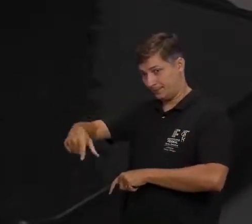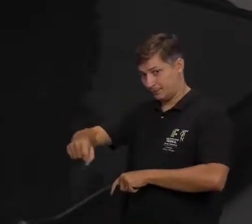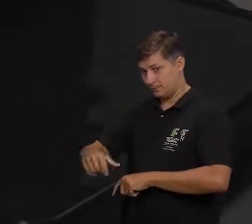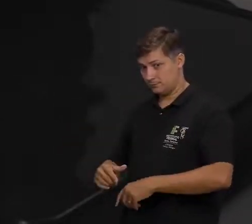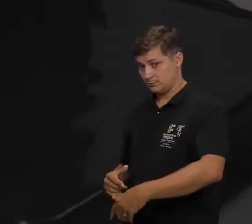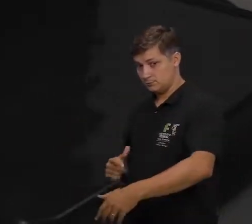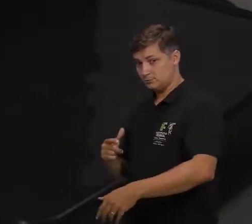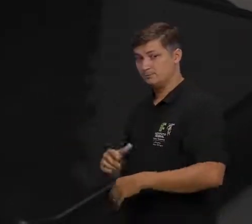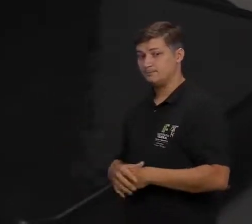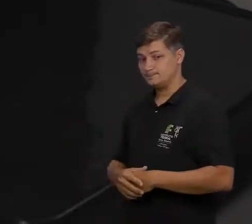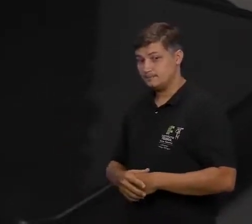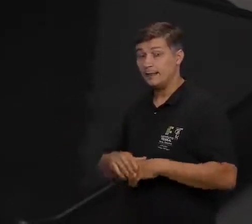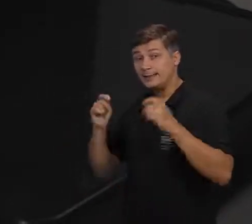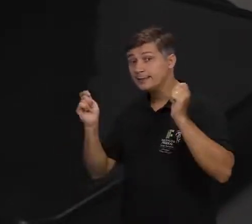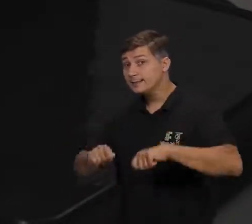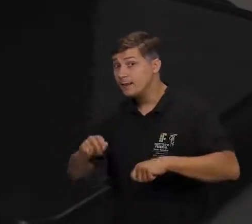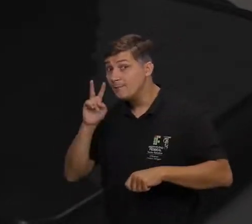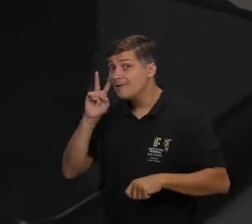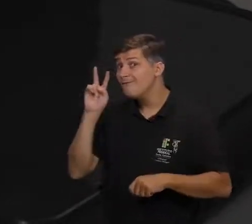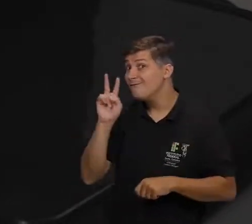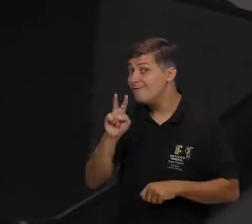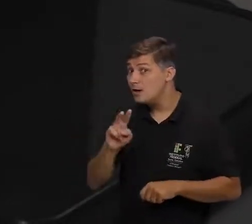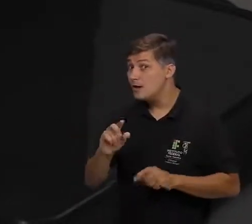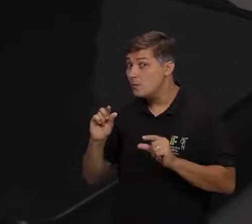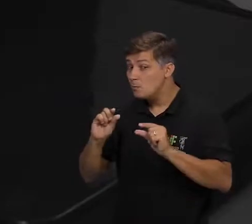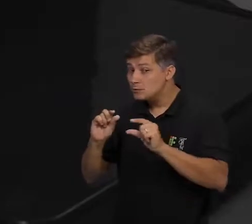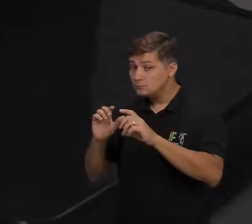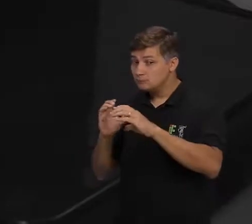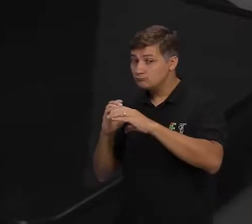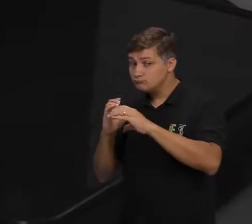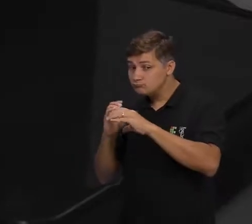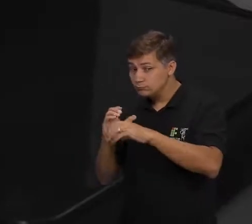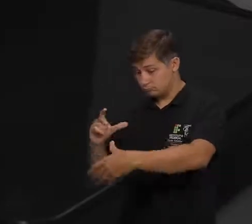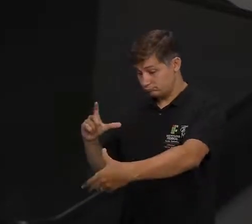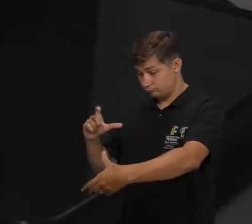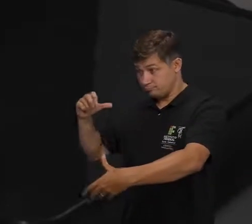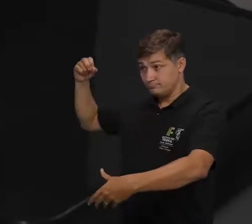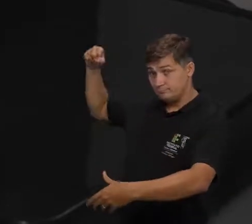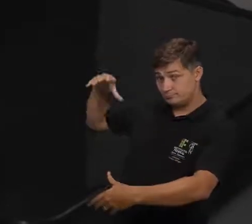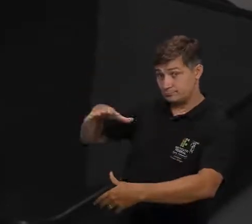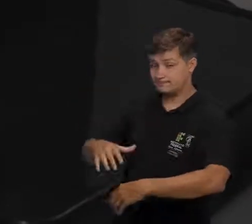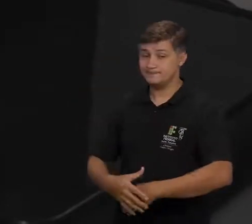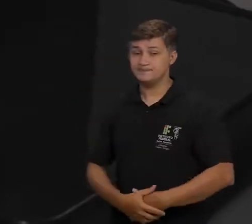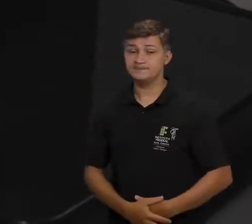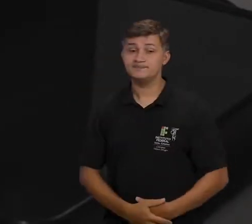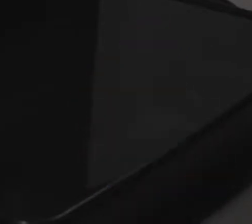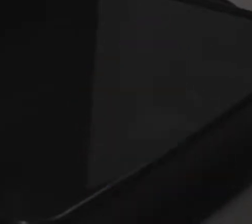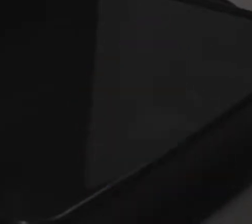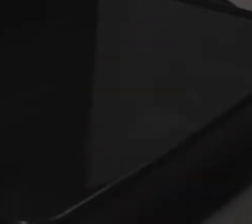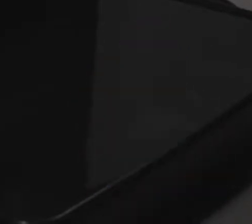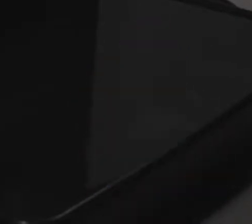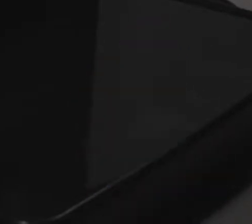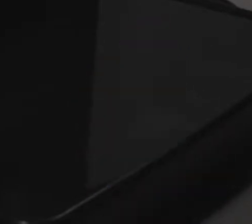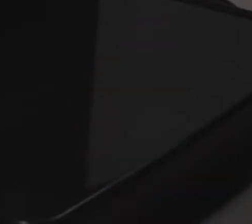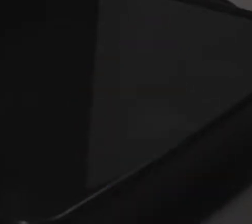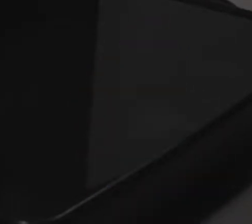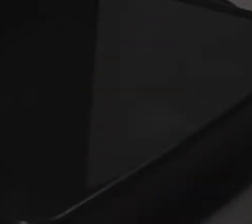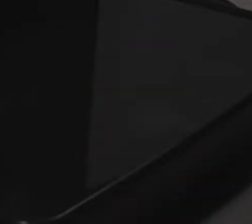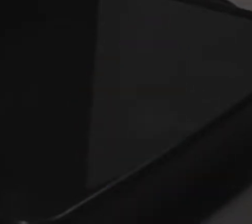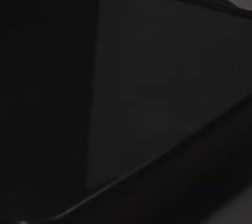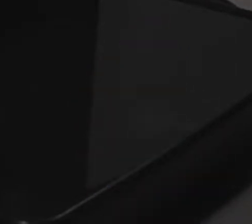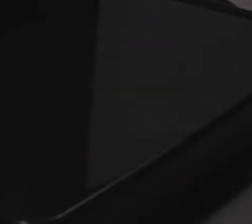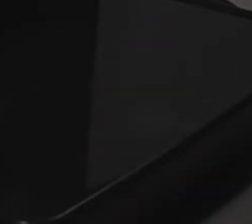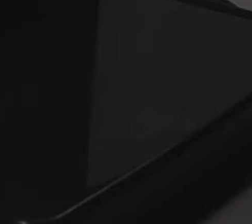Aí coloca a mão ali então. Dá para abrir um pouquinho só mais aqui, ó. Se eu abrir um pouquinho a garrafa.